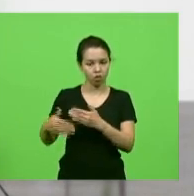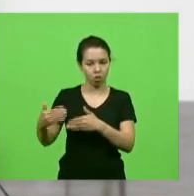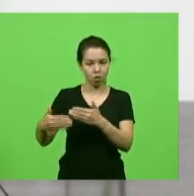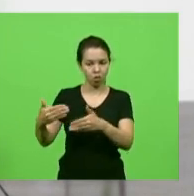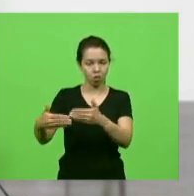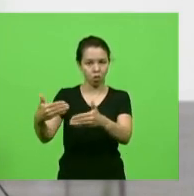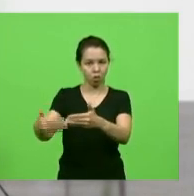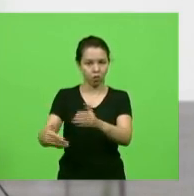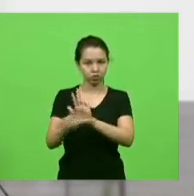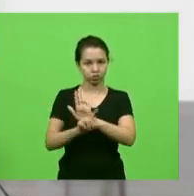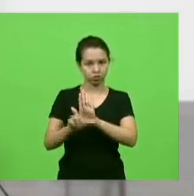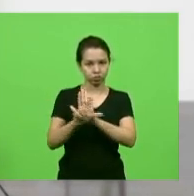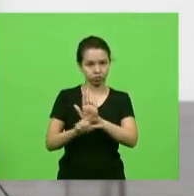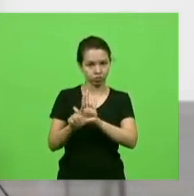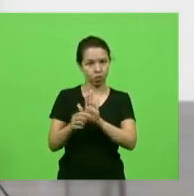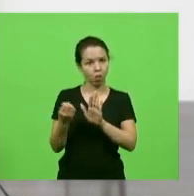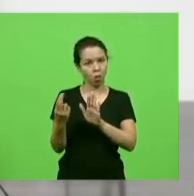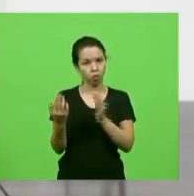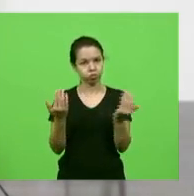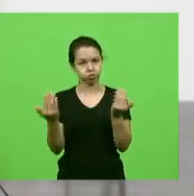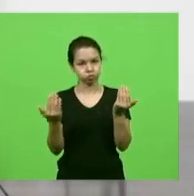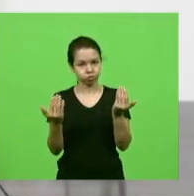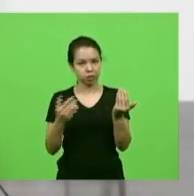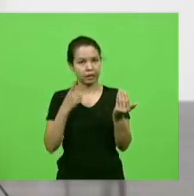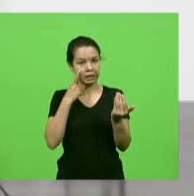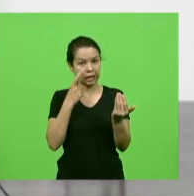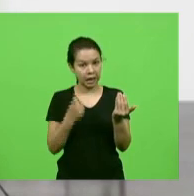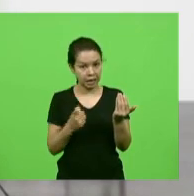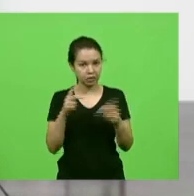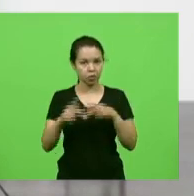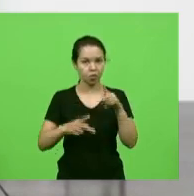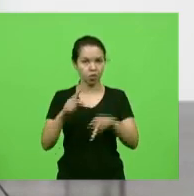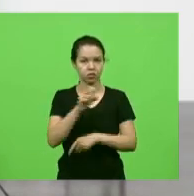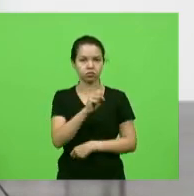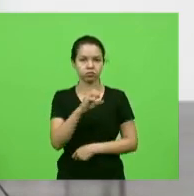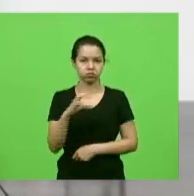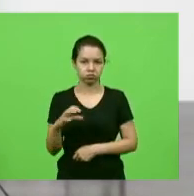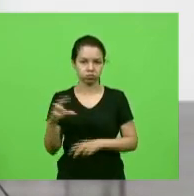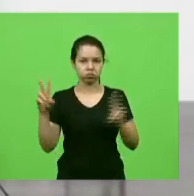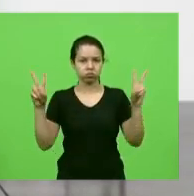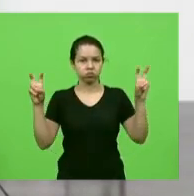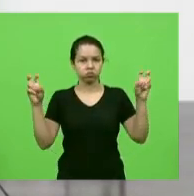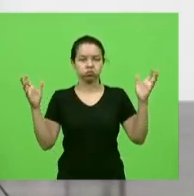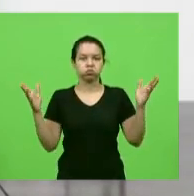tenha interesse direto à população catarinense. Fecho aspas.